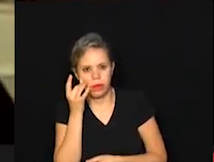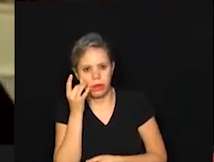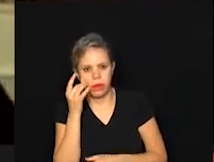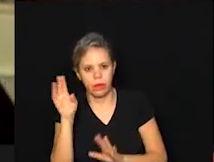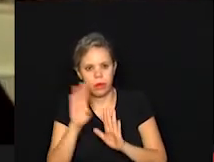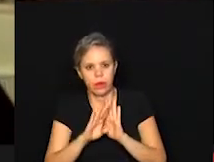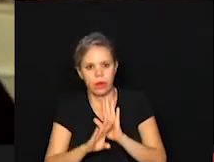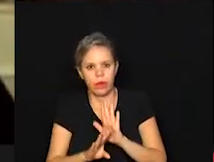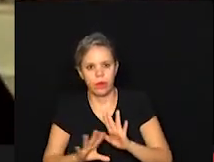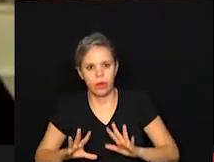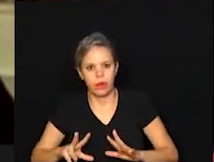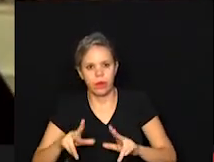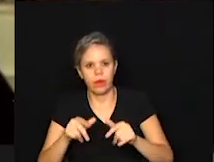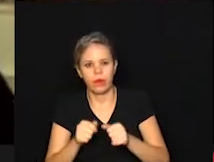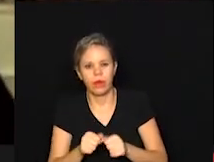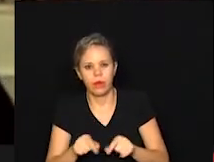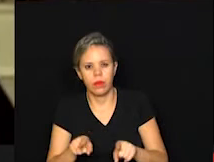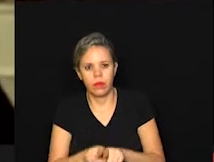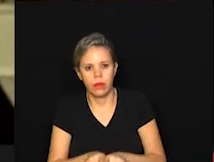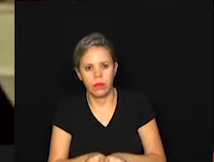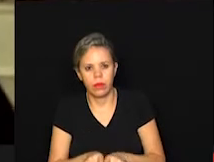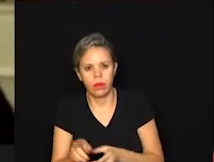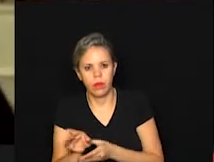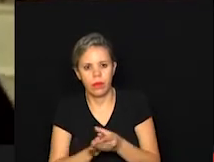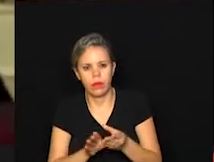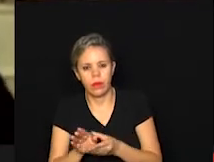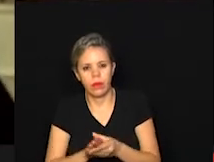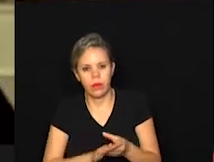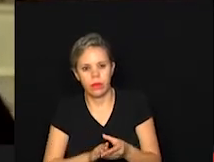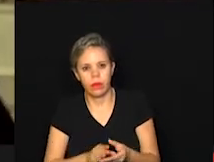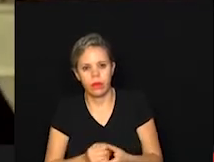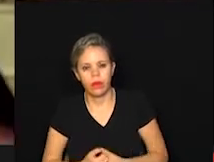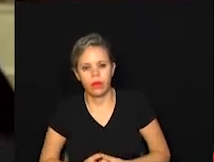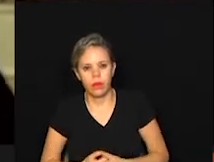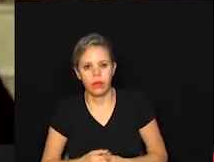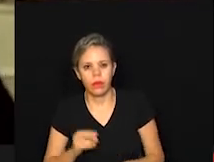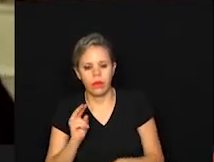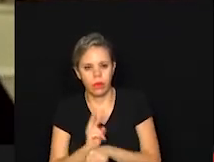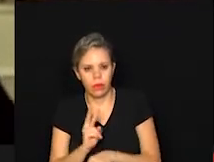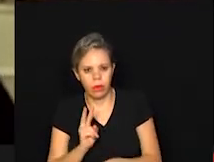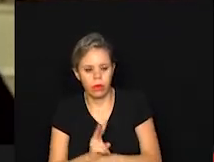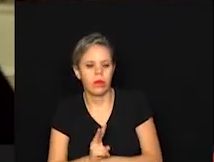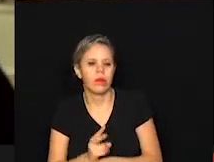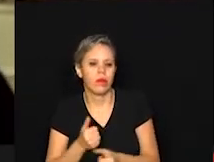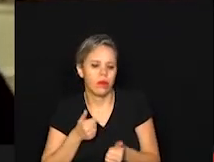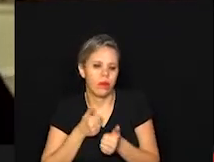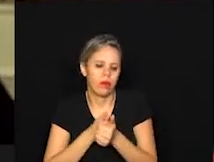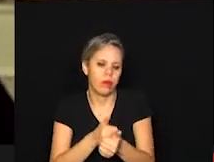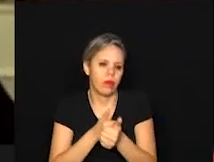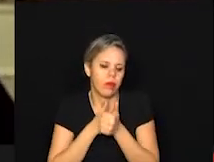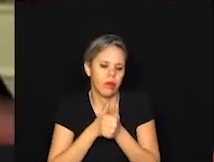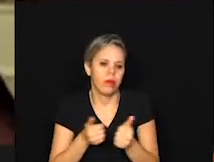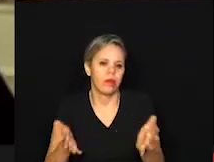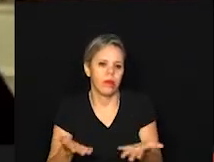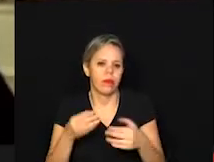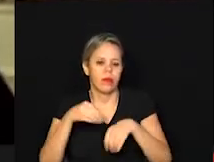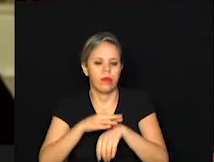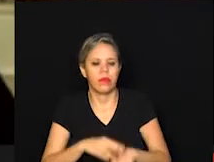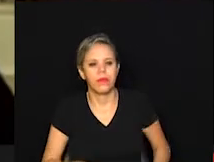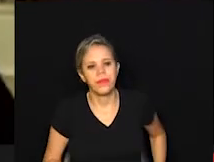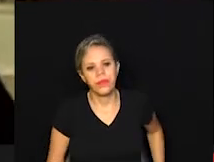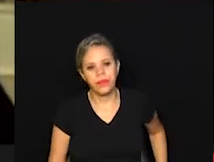programas como um todo, mas o Conselho é este guardião que vai acompanhando, vai fomentando e